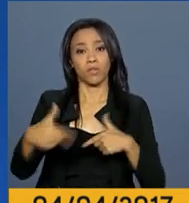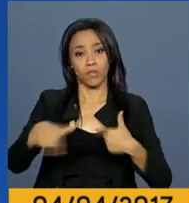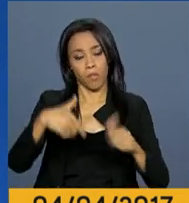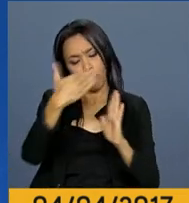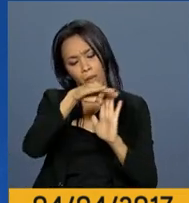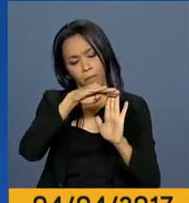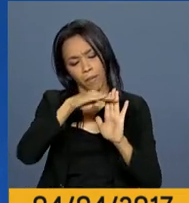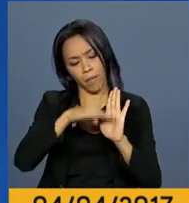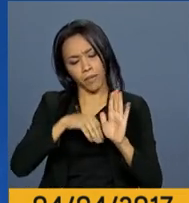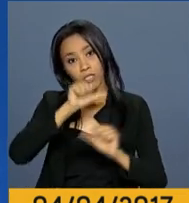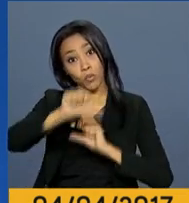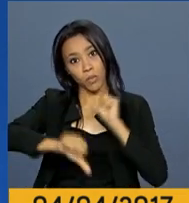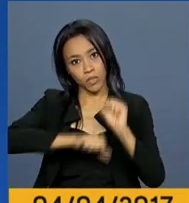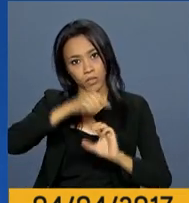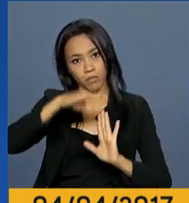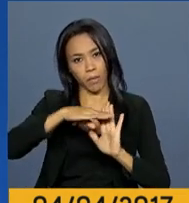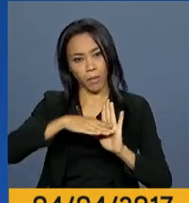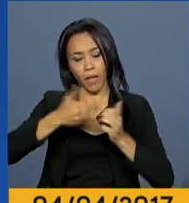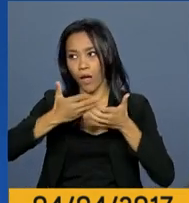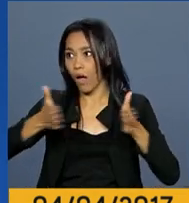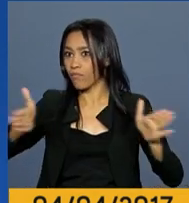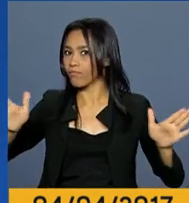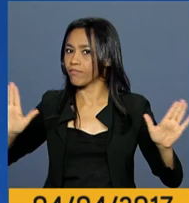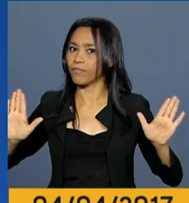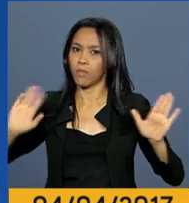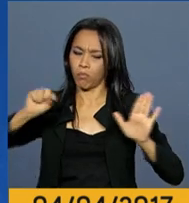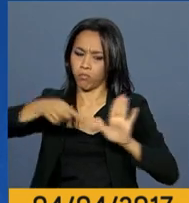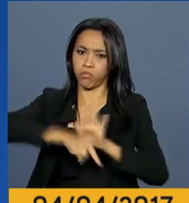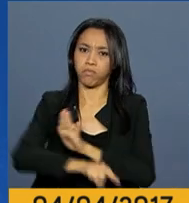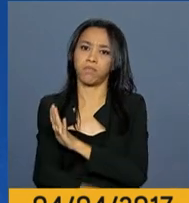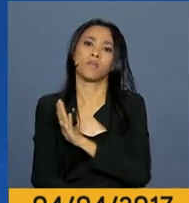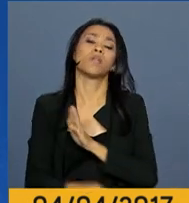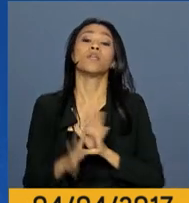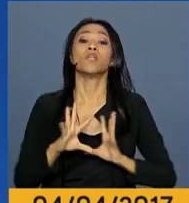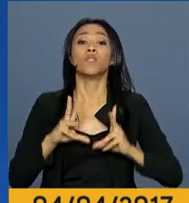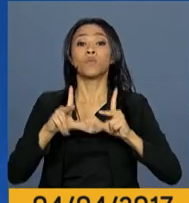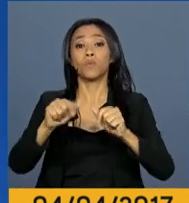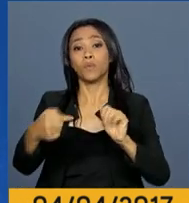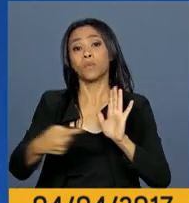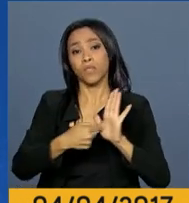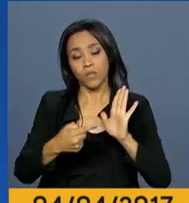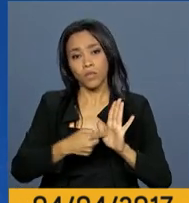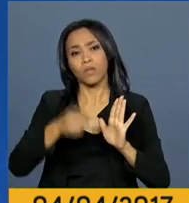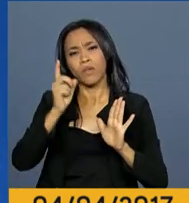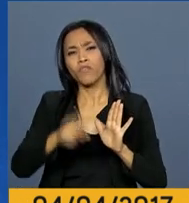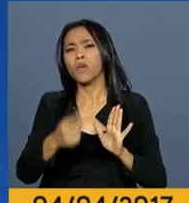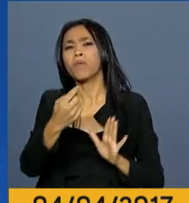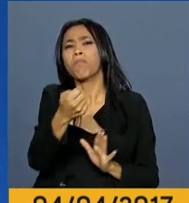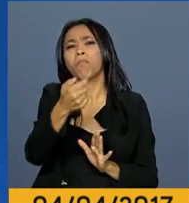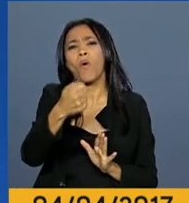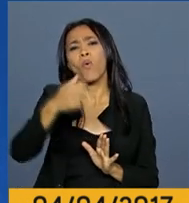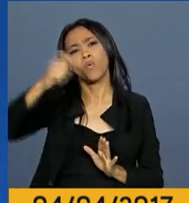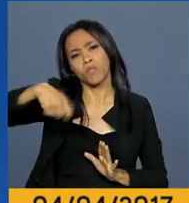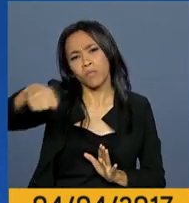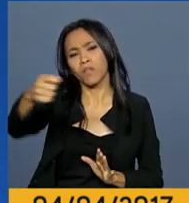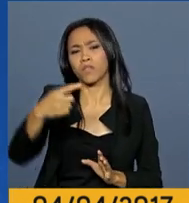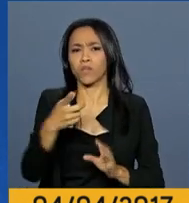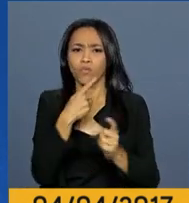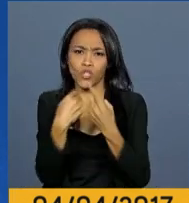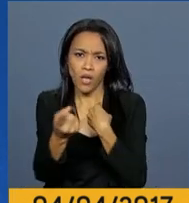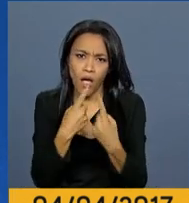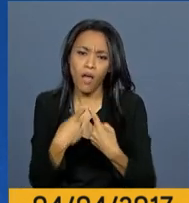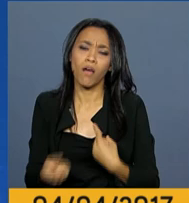percebe, é abrangente e profunda. E tudo isso, reitero, fizemos em poucos meses, com diálogo